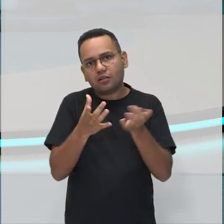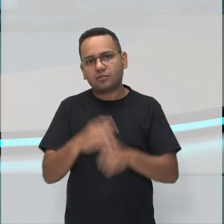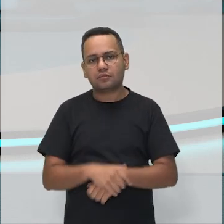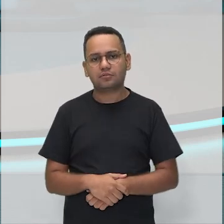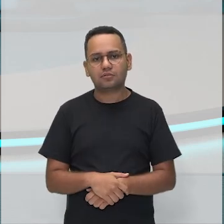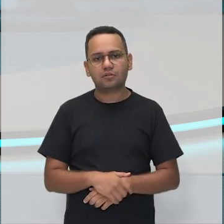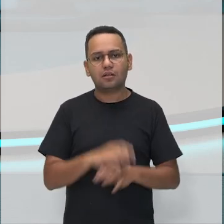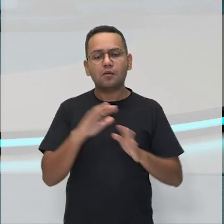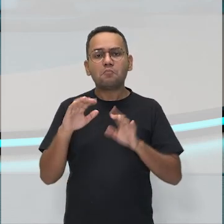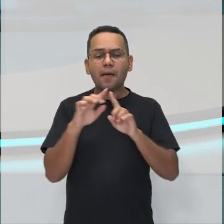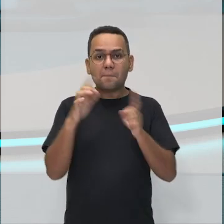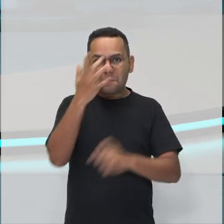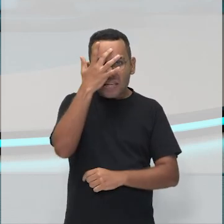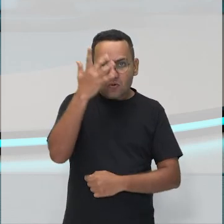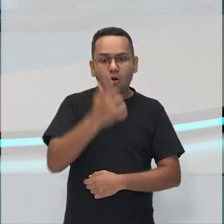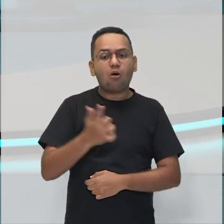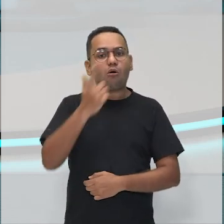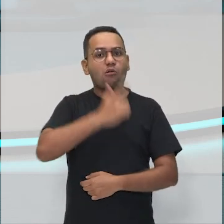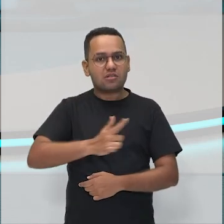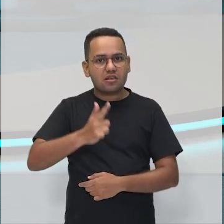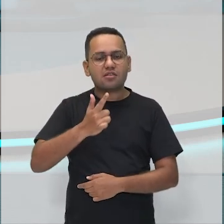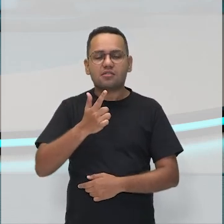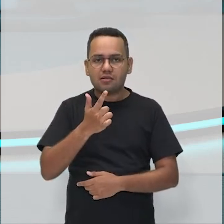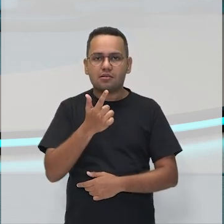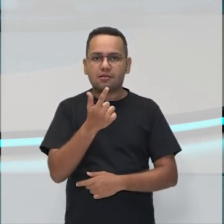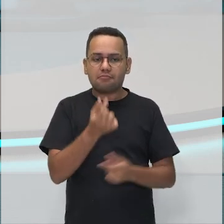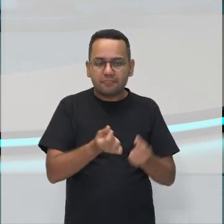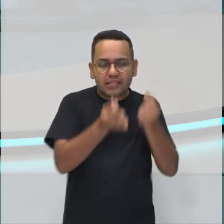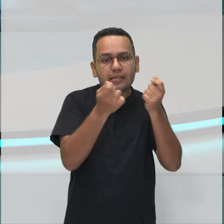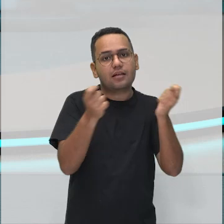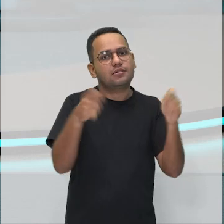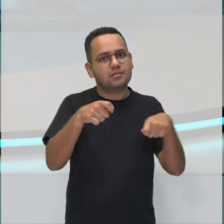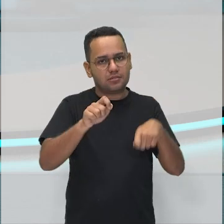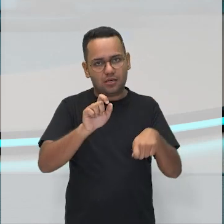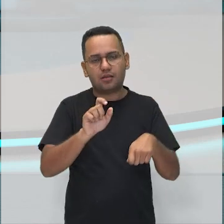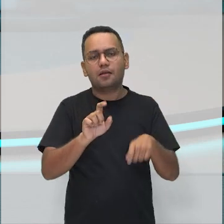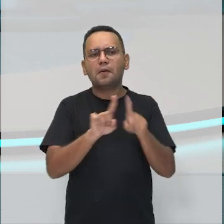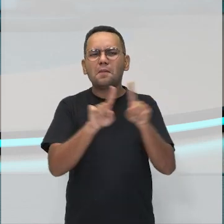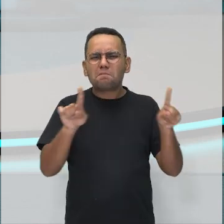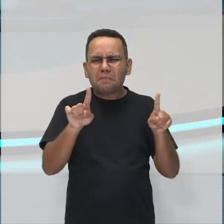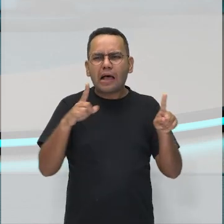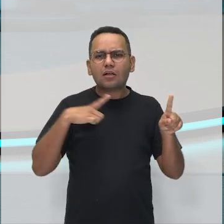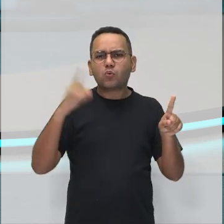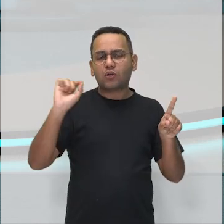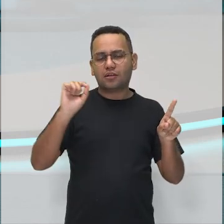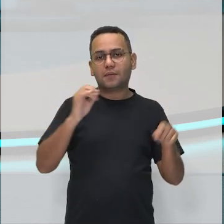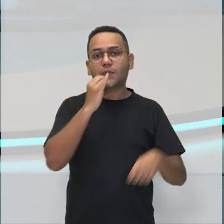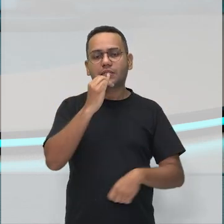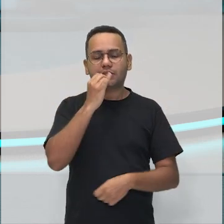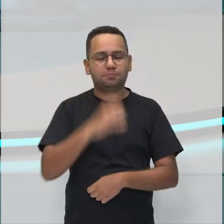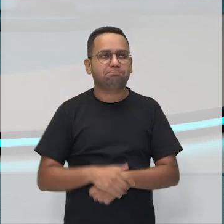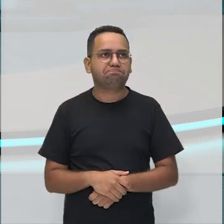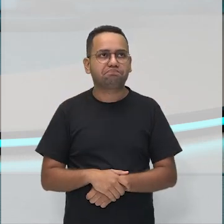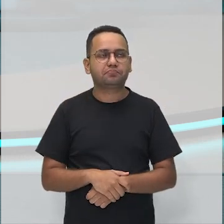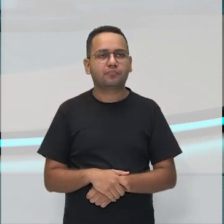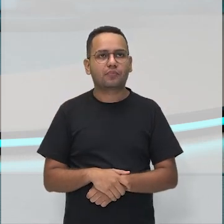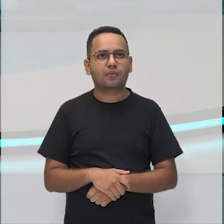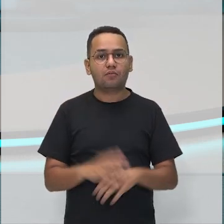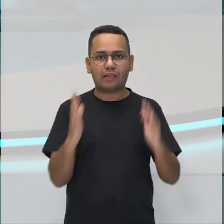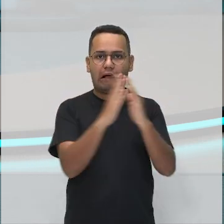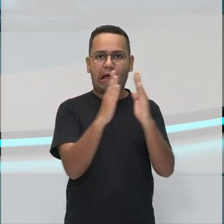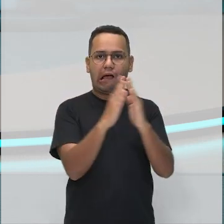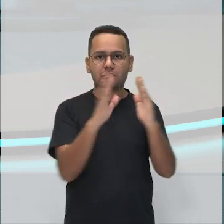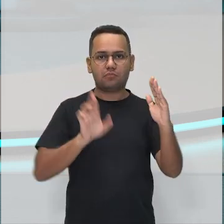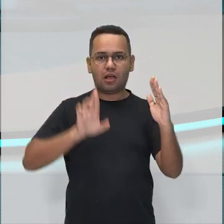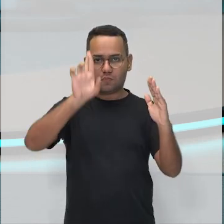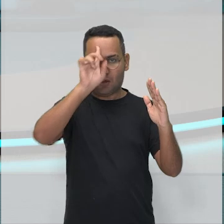uma certa riqueza, mas eram muito explorados pelos senhores dos barracões, certo? Pelos donos